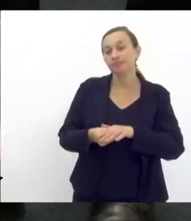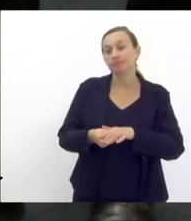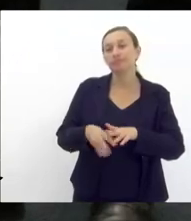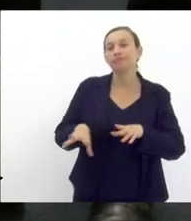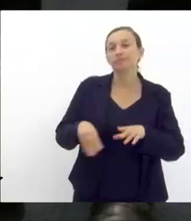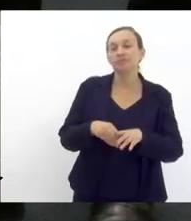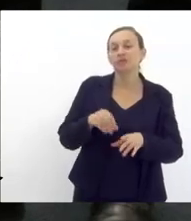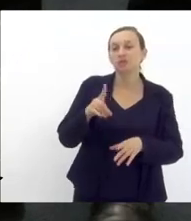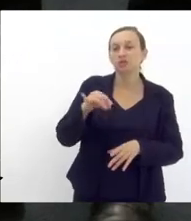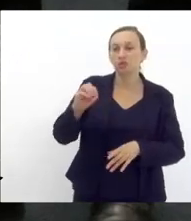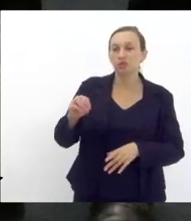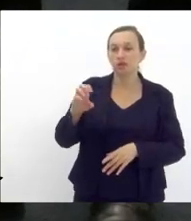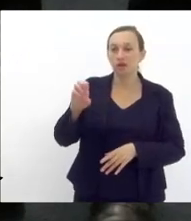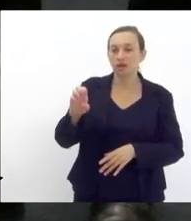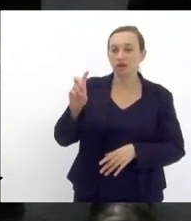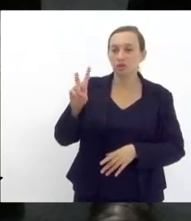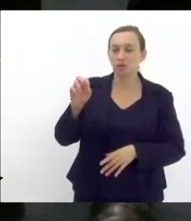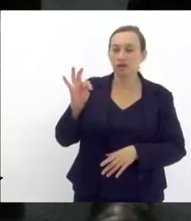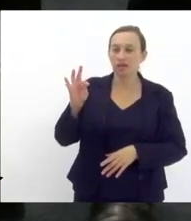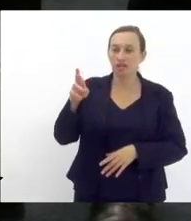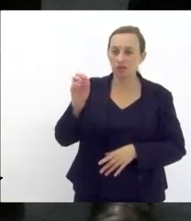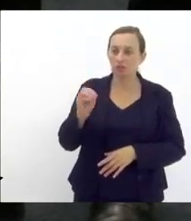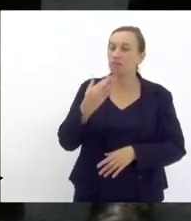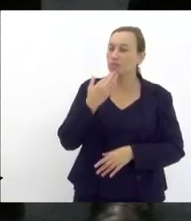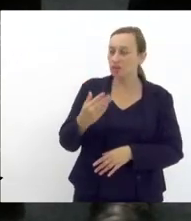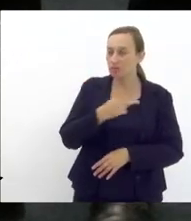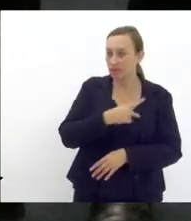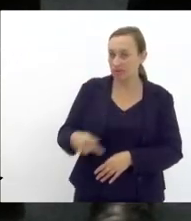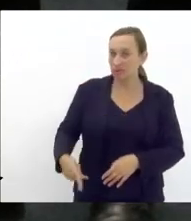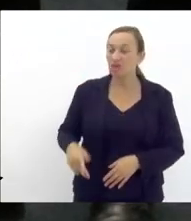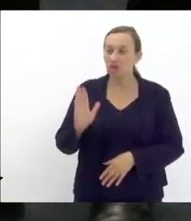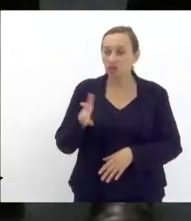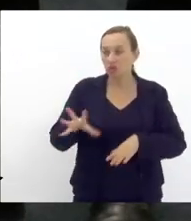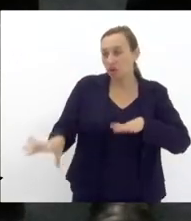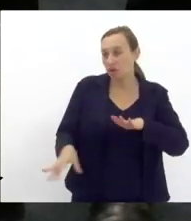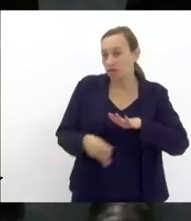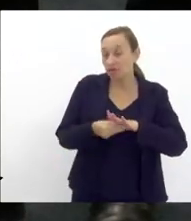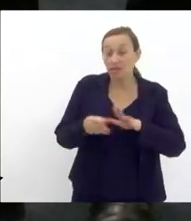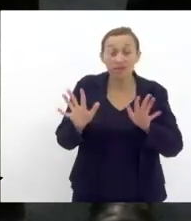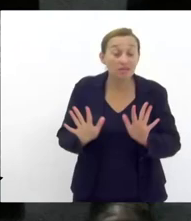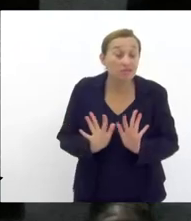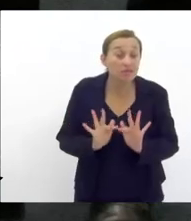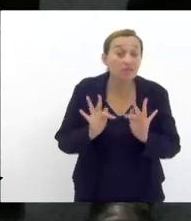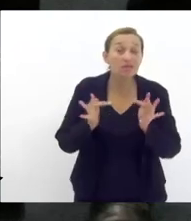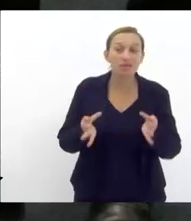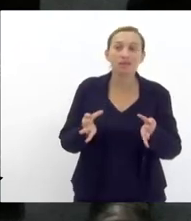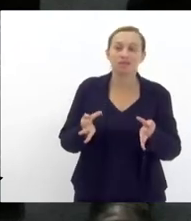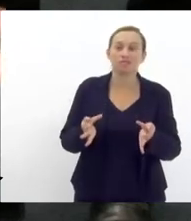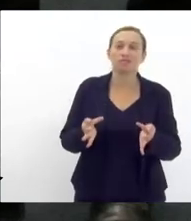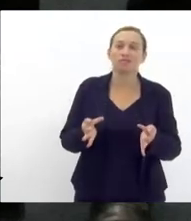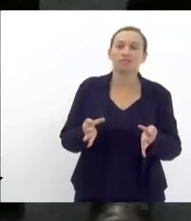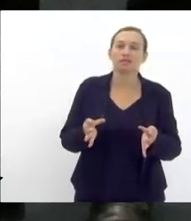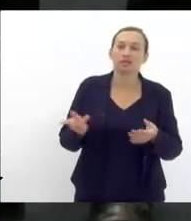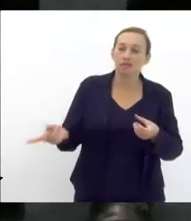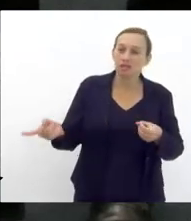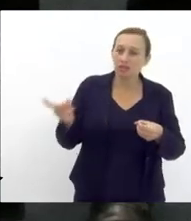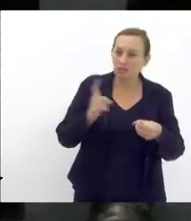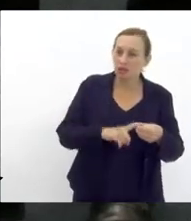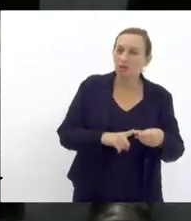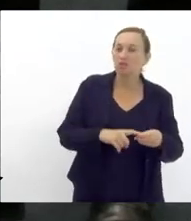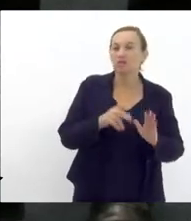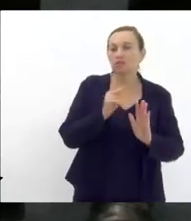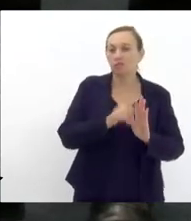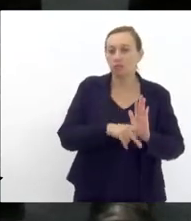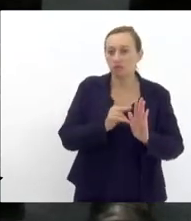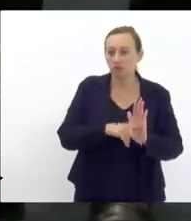socioeducativos e pediam o presidente né já que é uma Emenda tão simples que retorna esse projeto